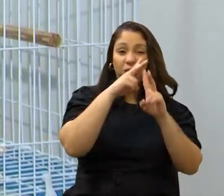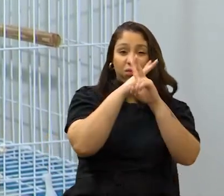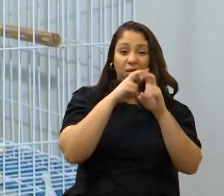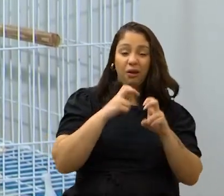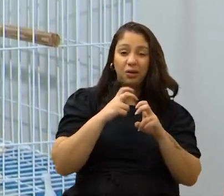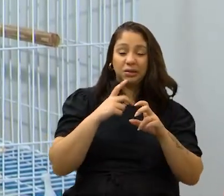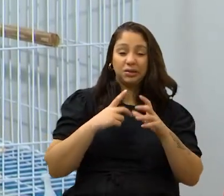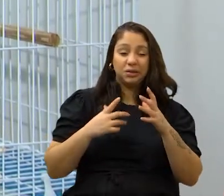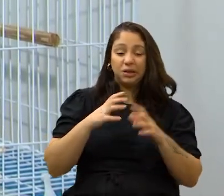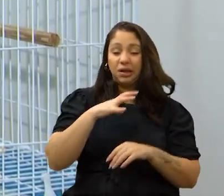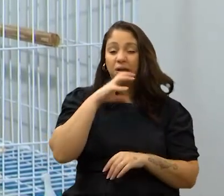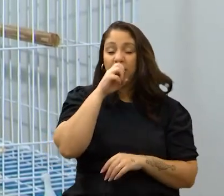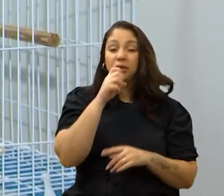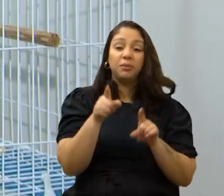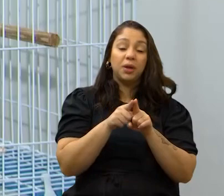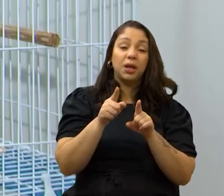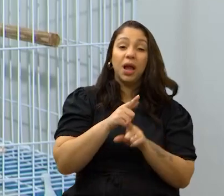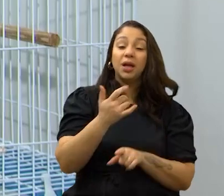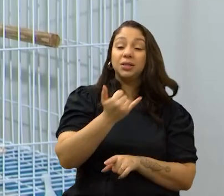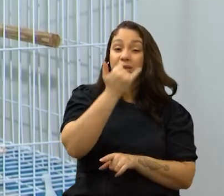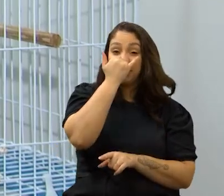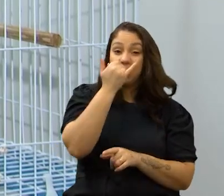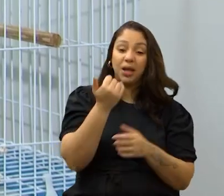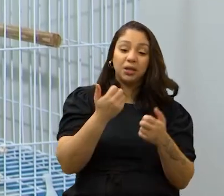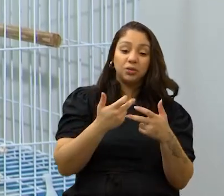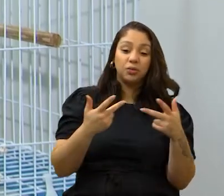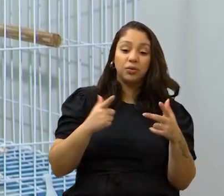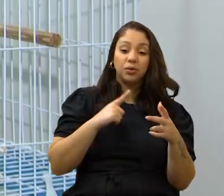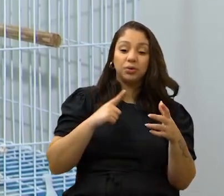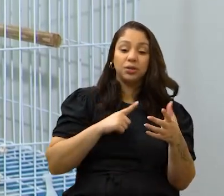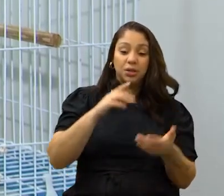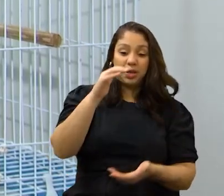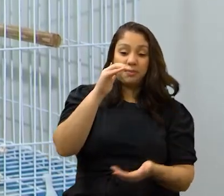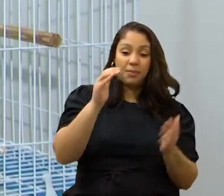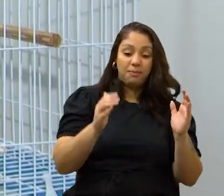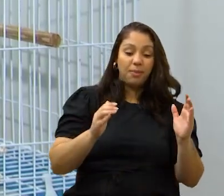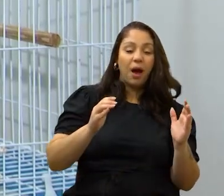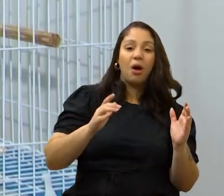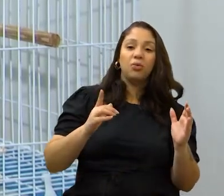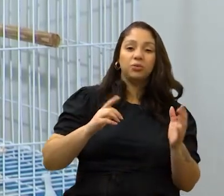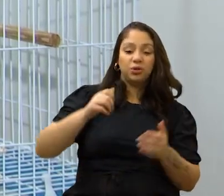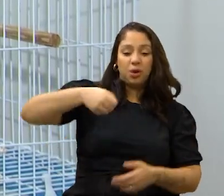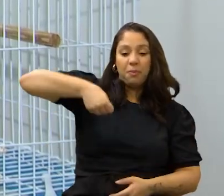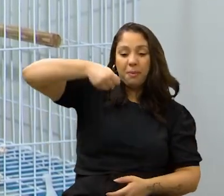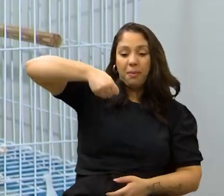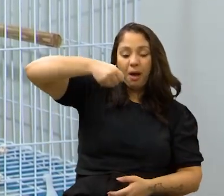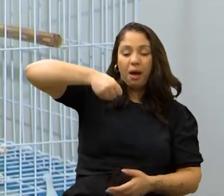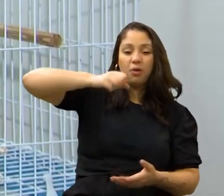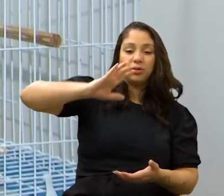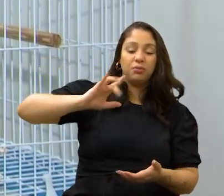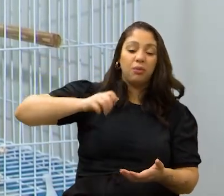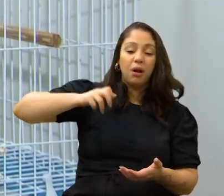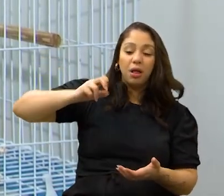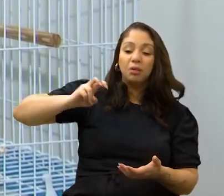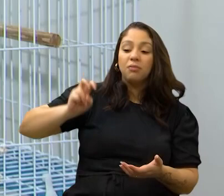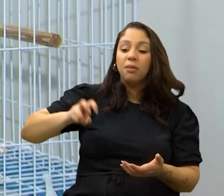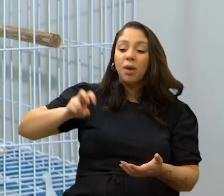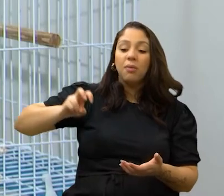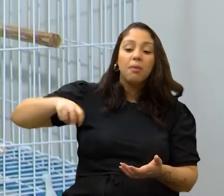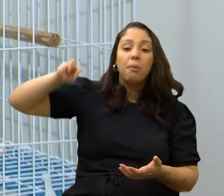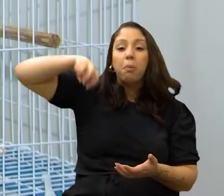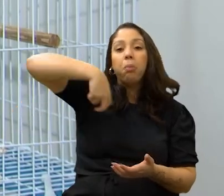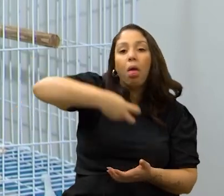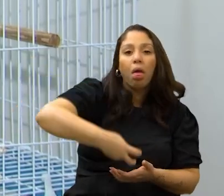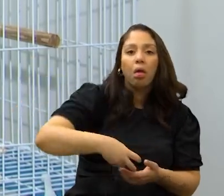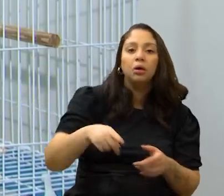algum tipo de intoxicação, acidentes domésticos, cair em balde com desinfetante, fogo, né, no momento ali